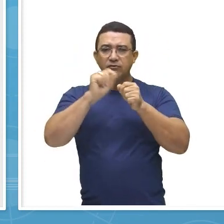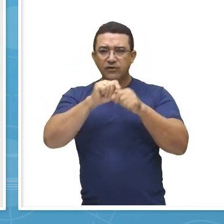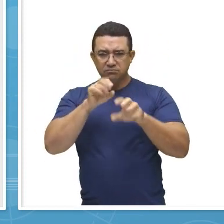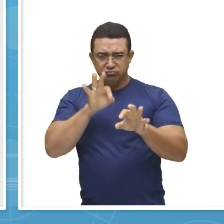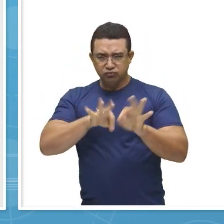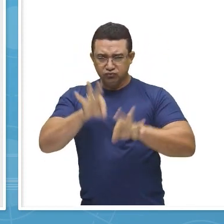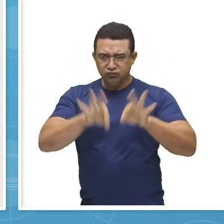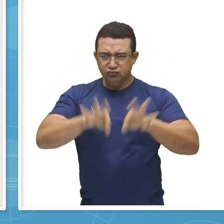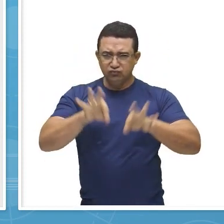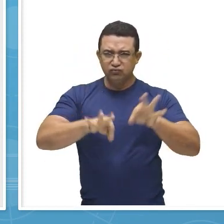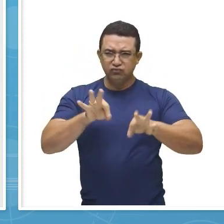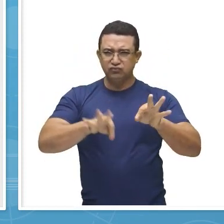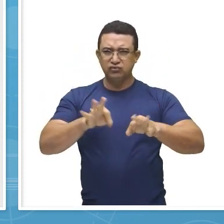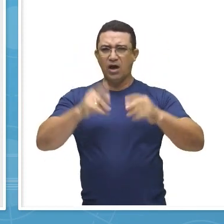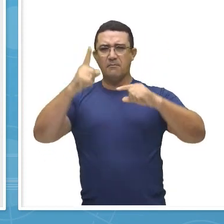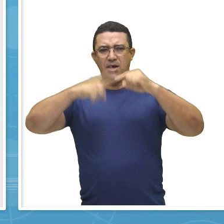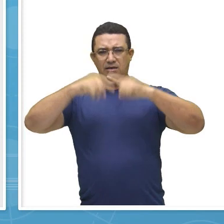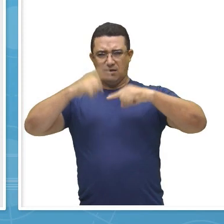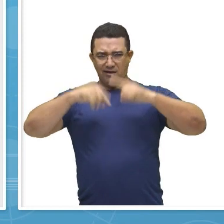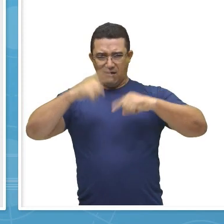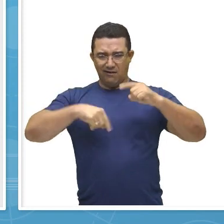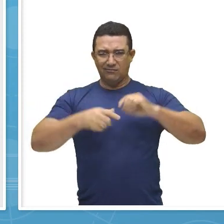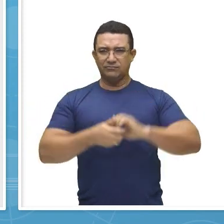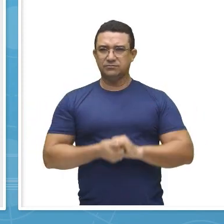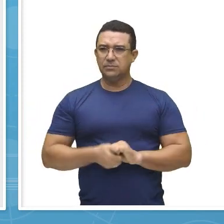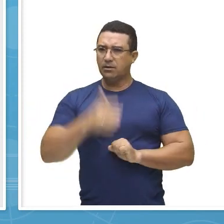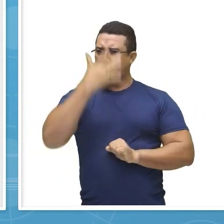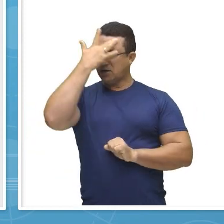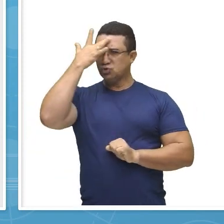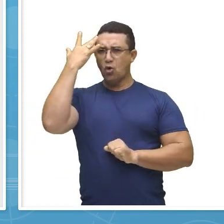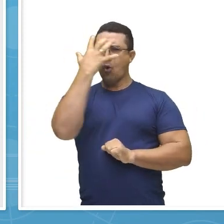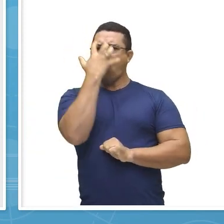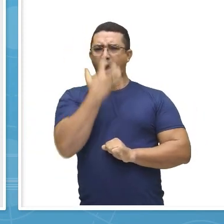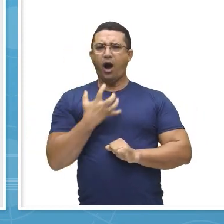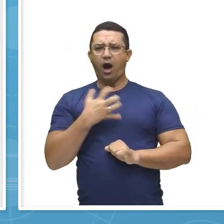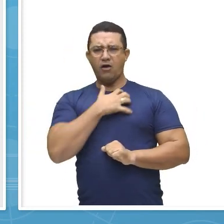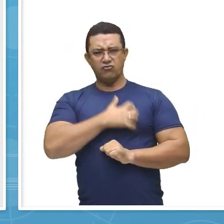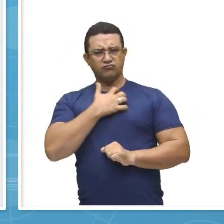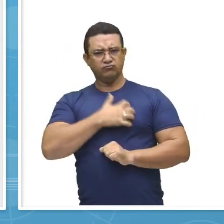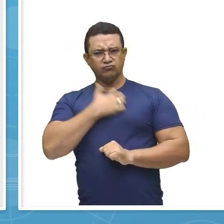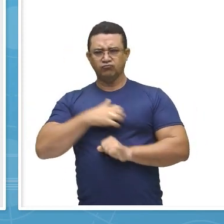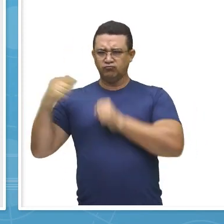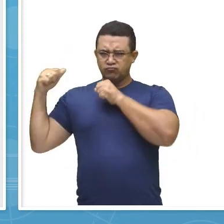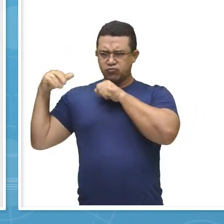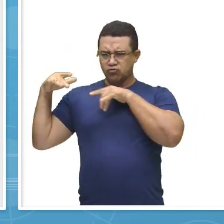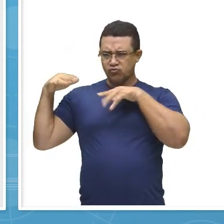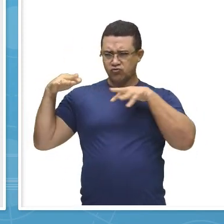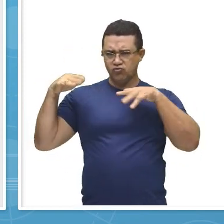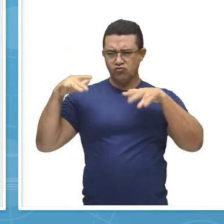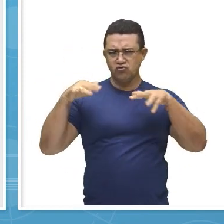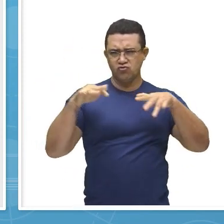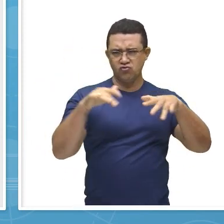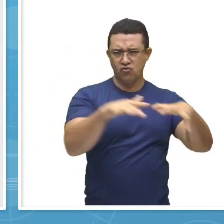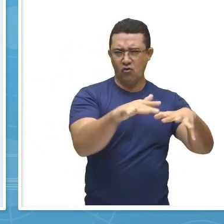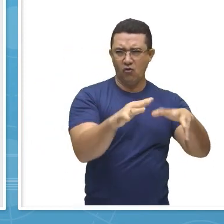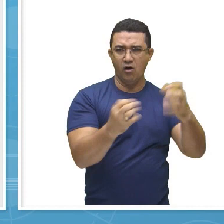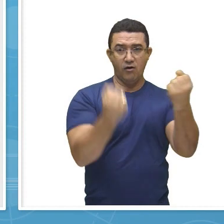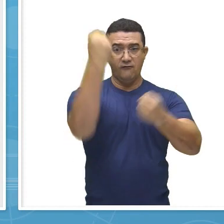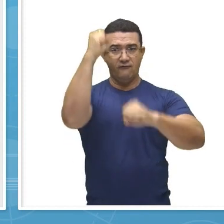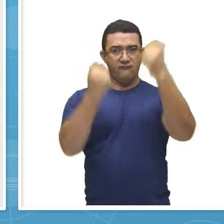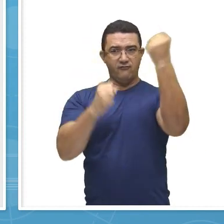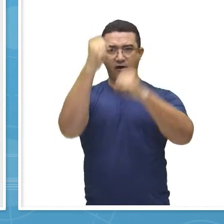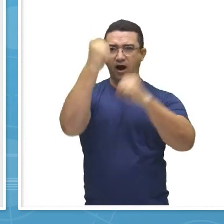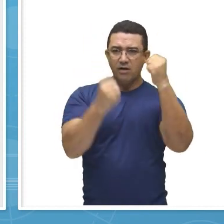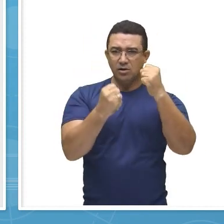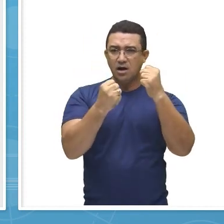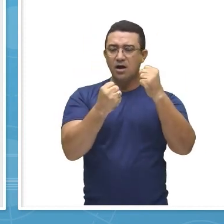que revolta, né, professora? A pessoa entrar numa fábrica e destruir a produção da fábrica, tenso, né? É verdade, é tenso.